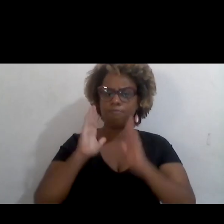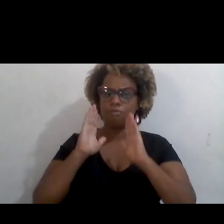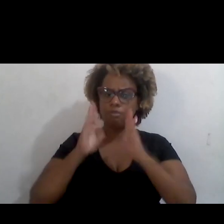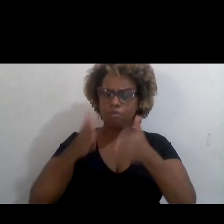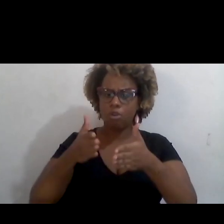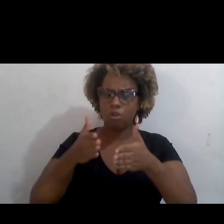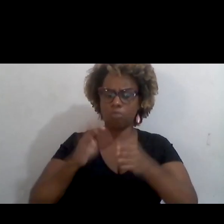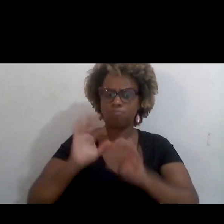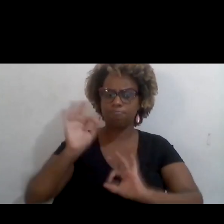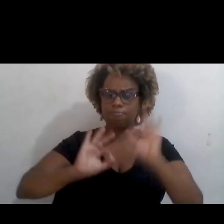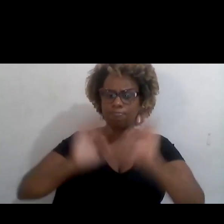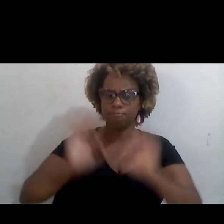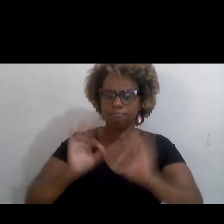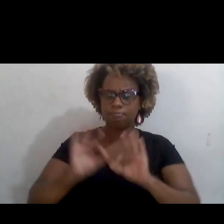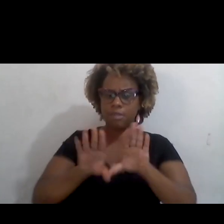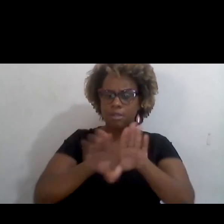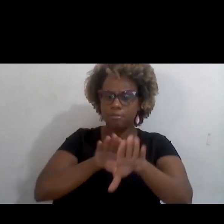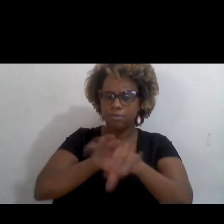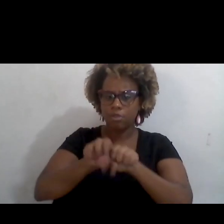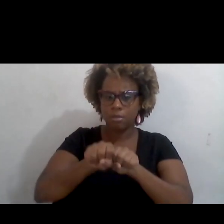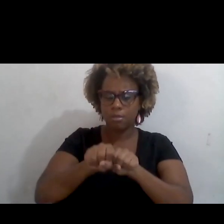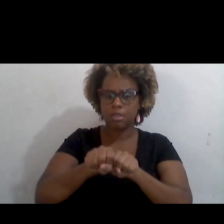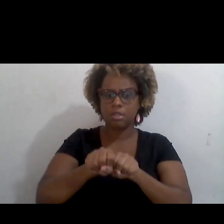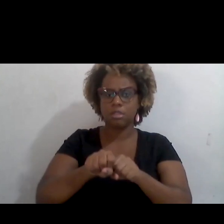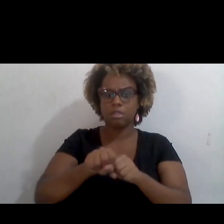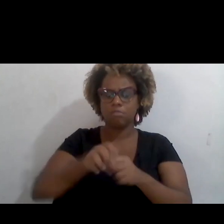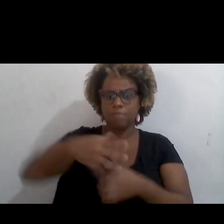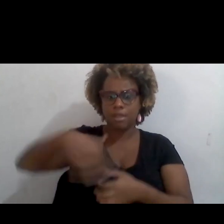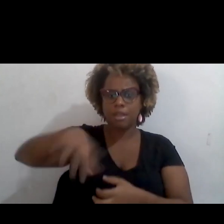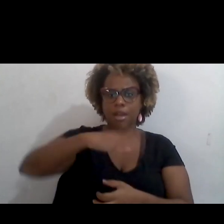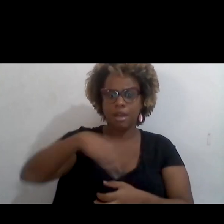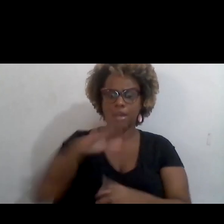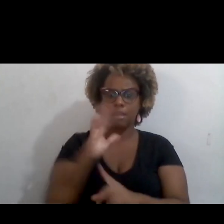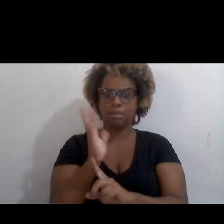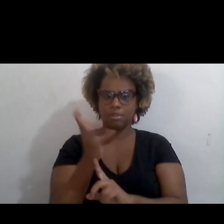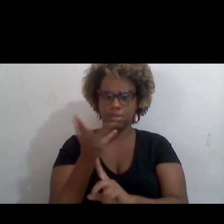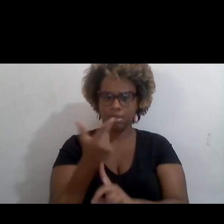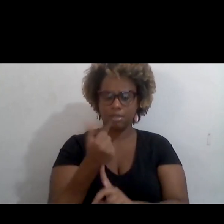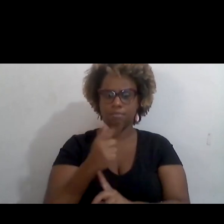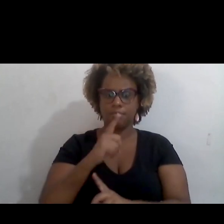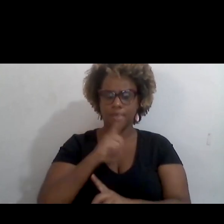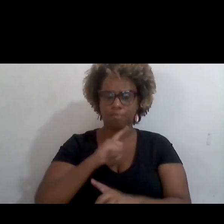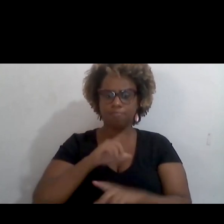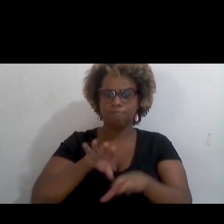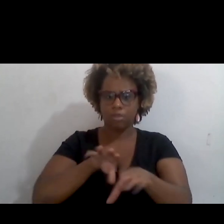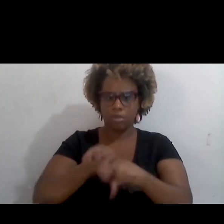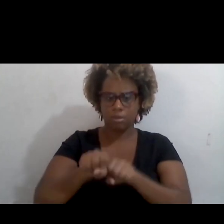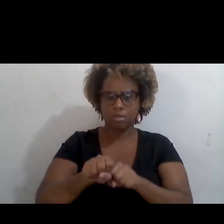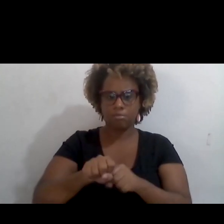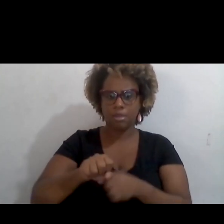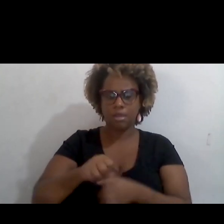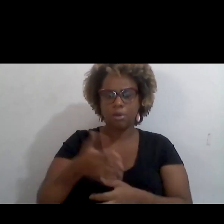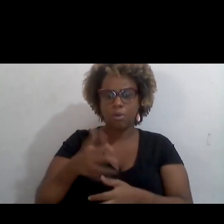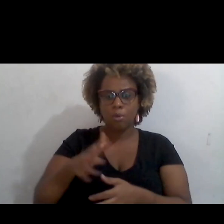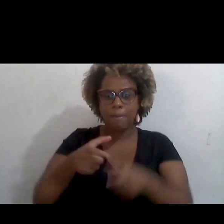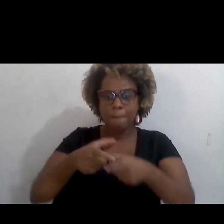formação continuada na área de arte, já que existe uma educação deficitária em graduação. A maioria é formada em pedagogia. Um